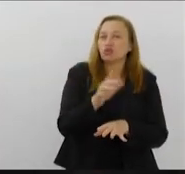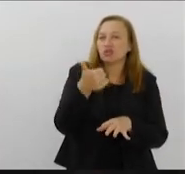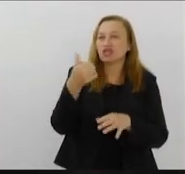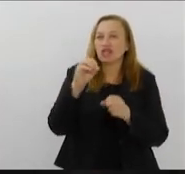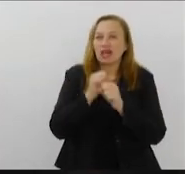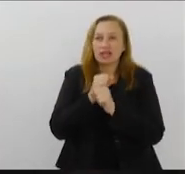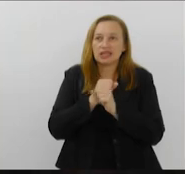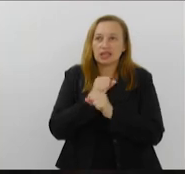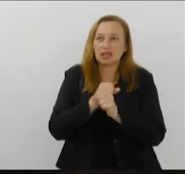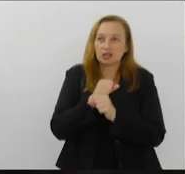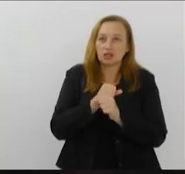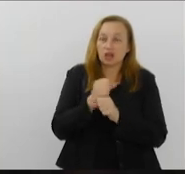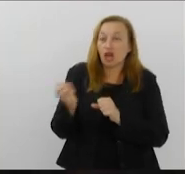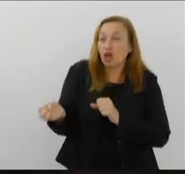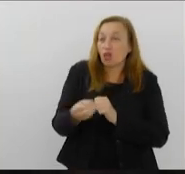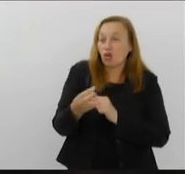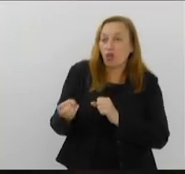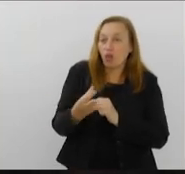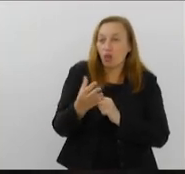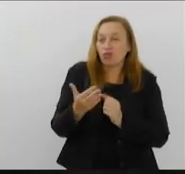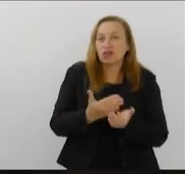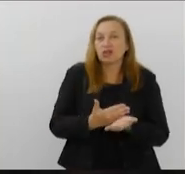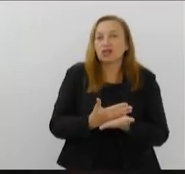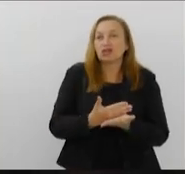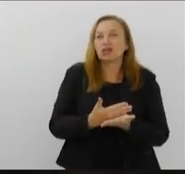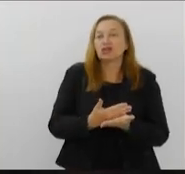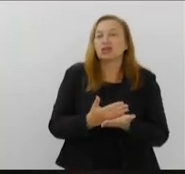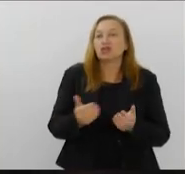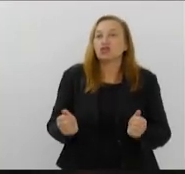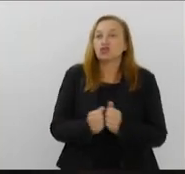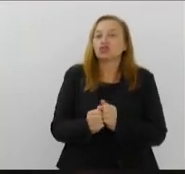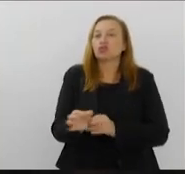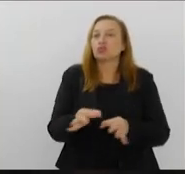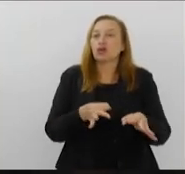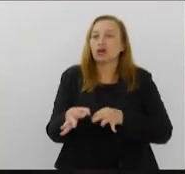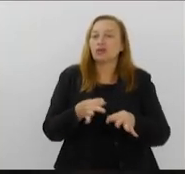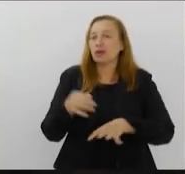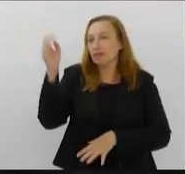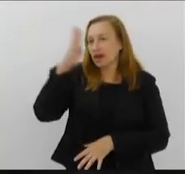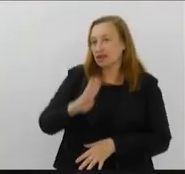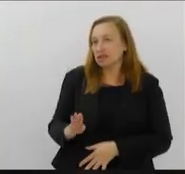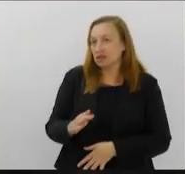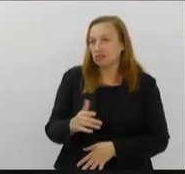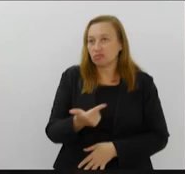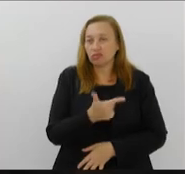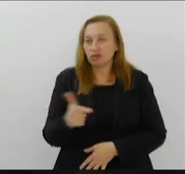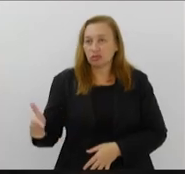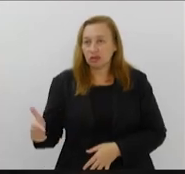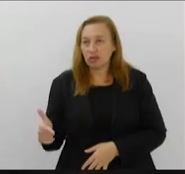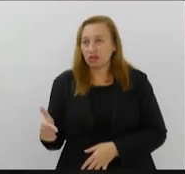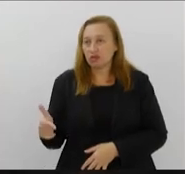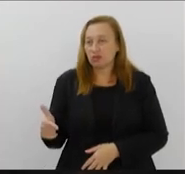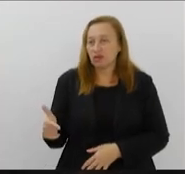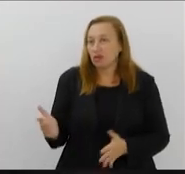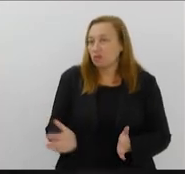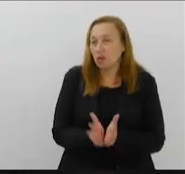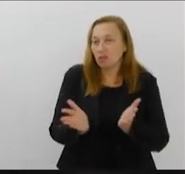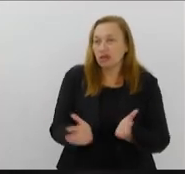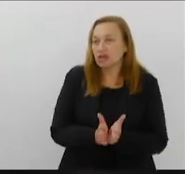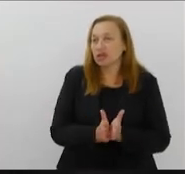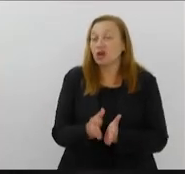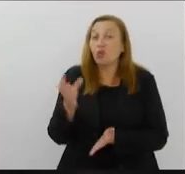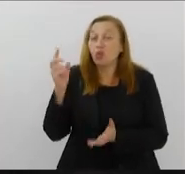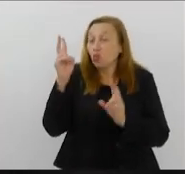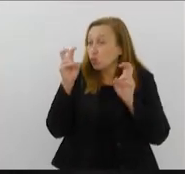é super recente, surgiu com o programa Brasil Sem Miséria, né, então a gente tem um tema que é super recente